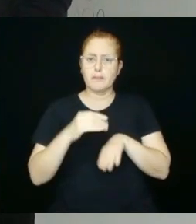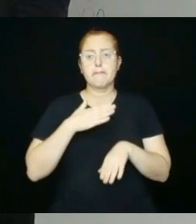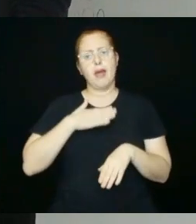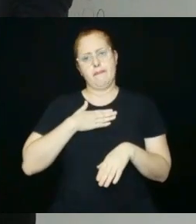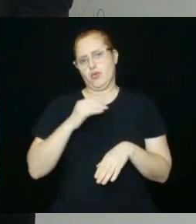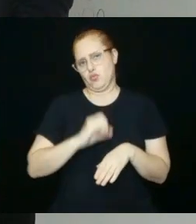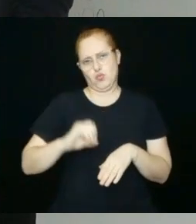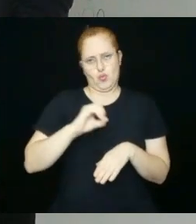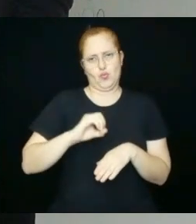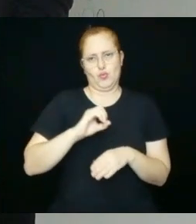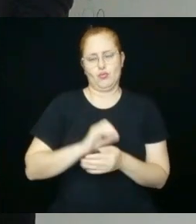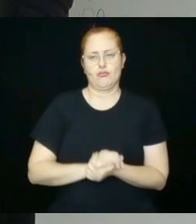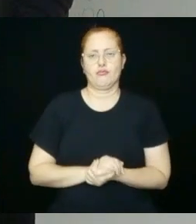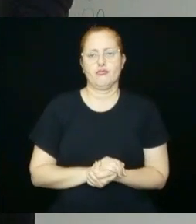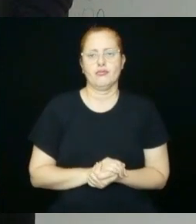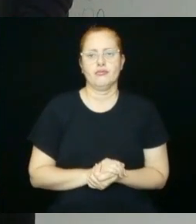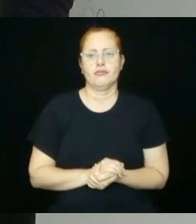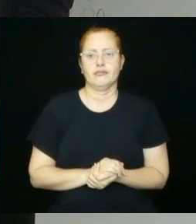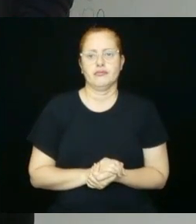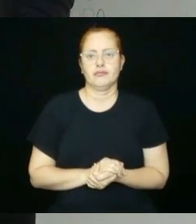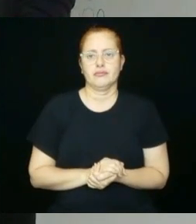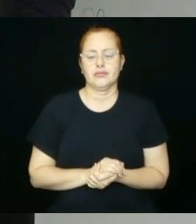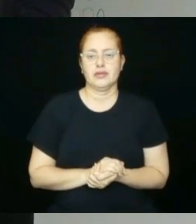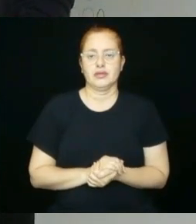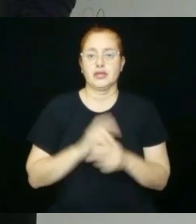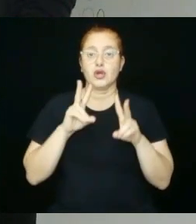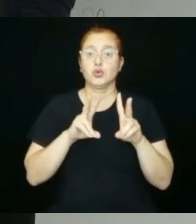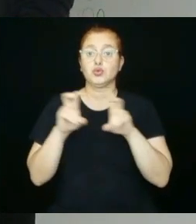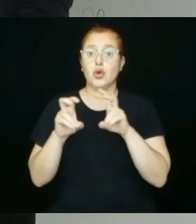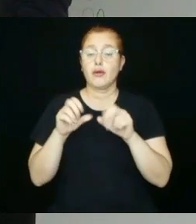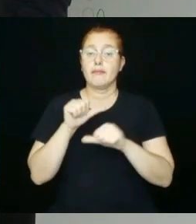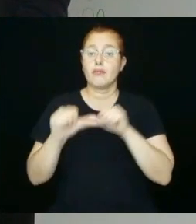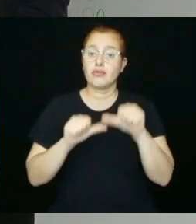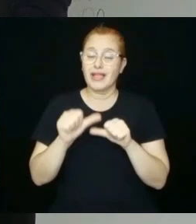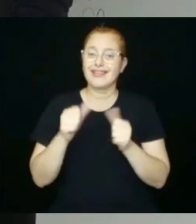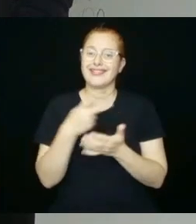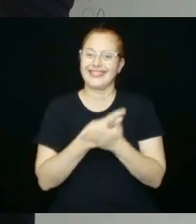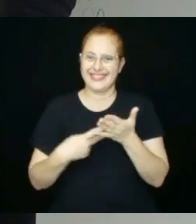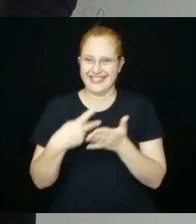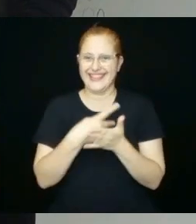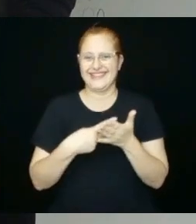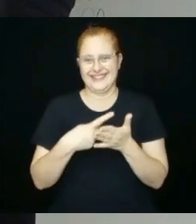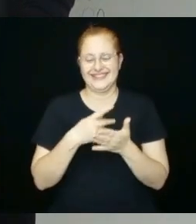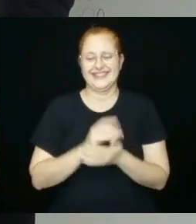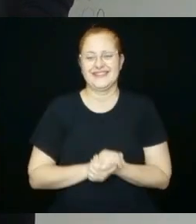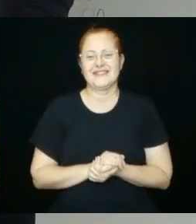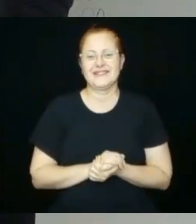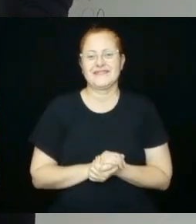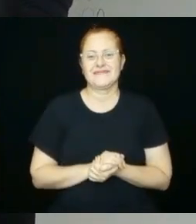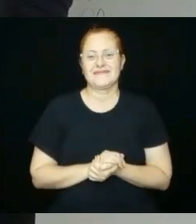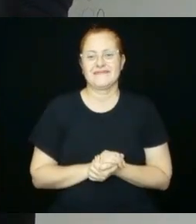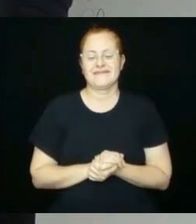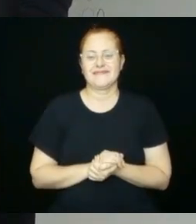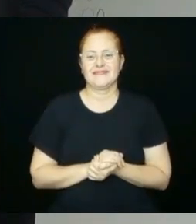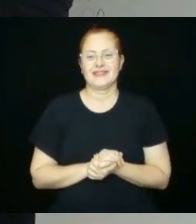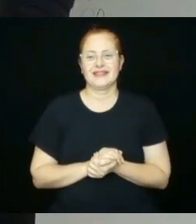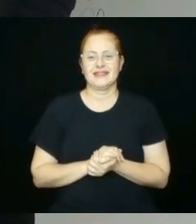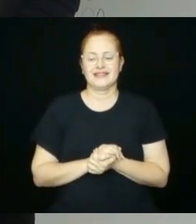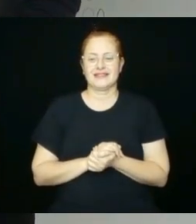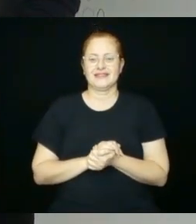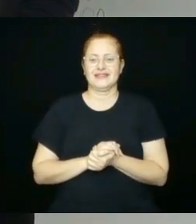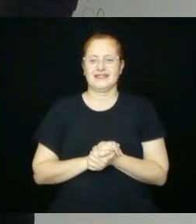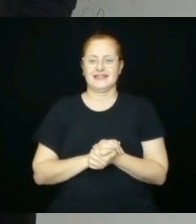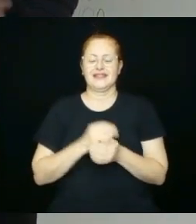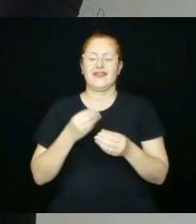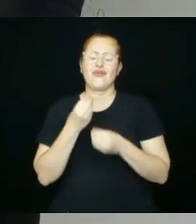assim. Sim. E aí a questão era sobre a mudança, né, do desenho. Essa mudança da paisagem de Bagé, paisagem urbana.